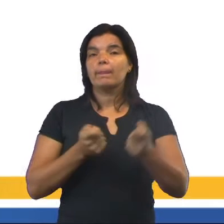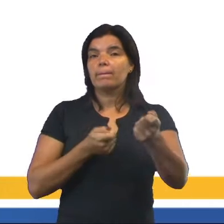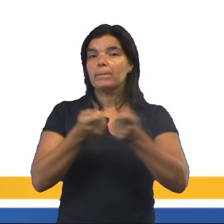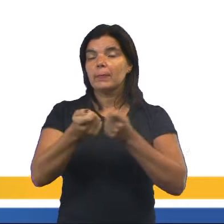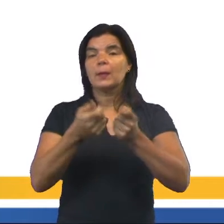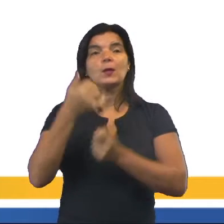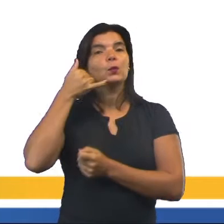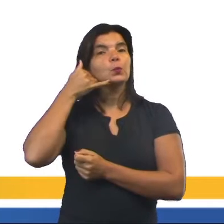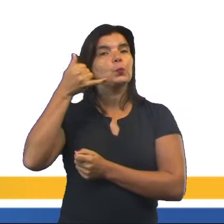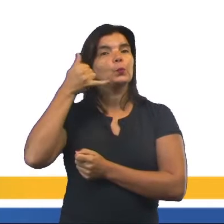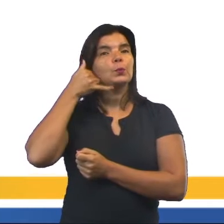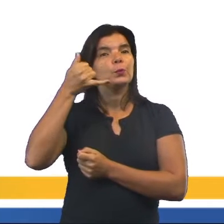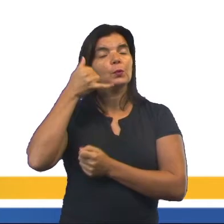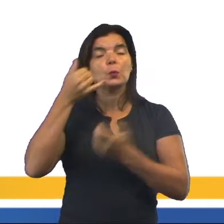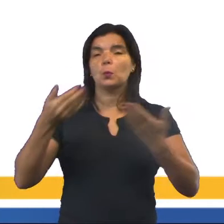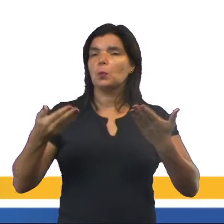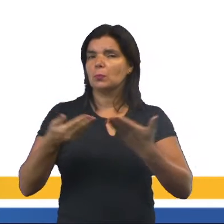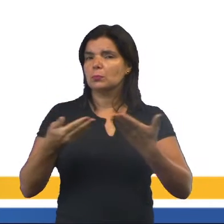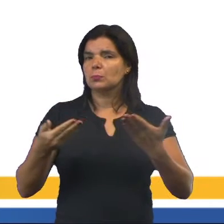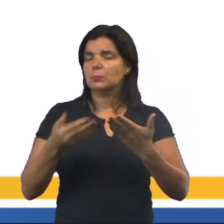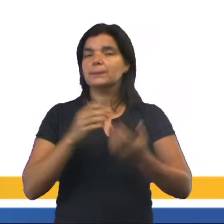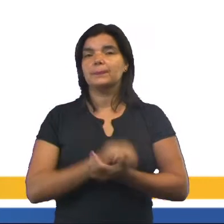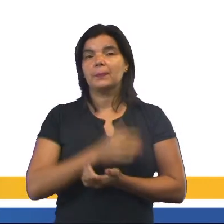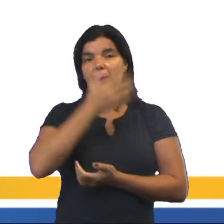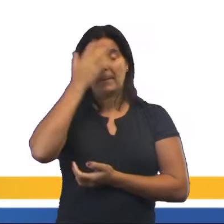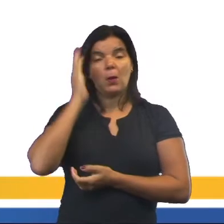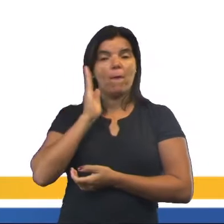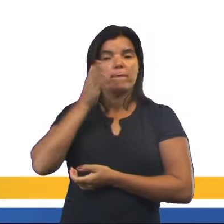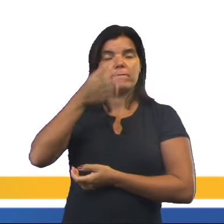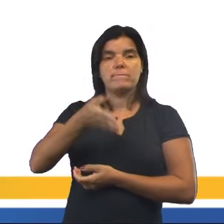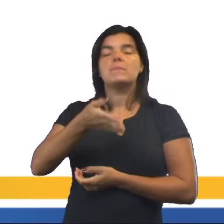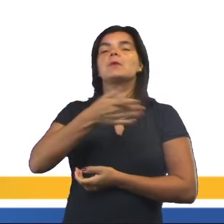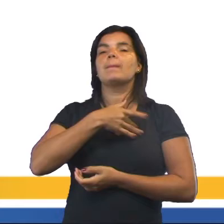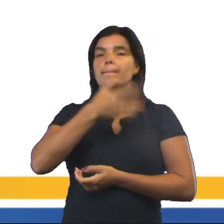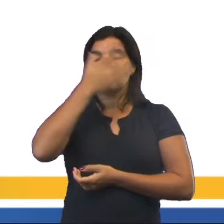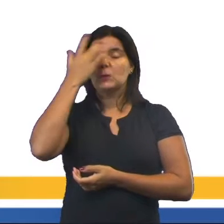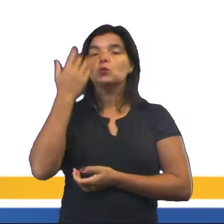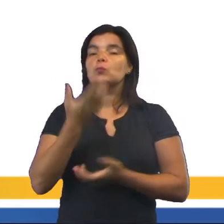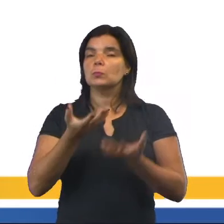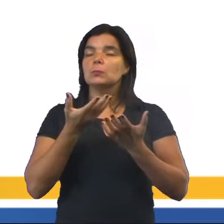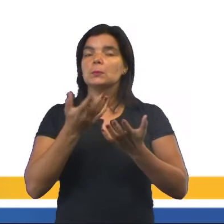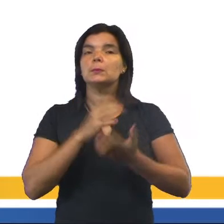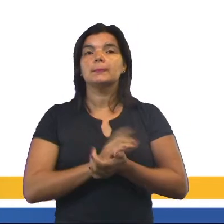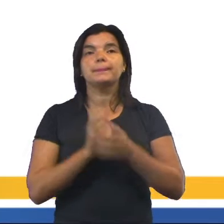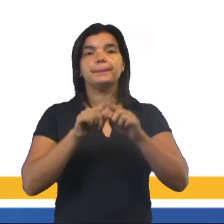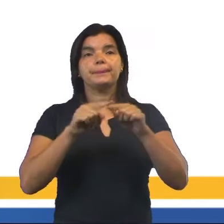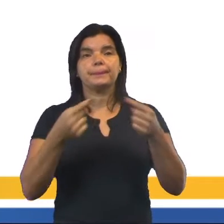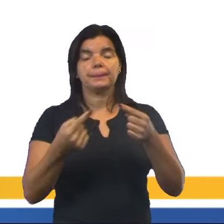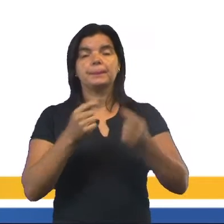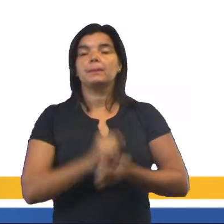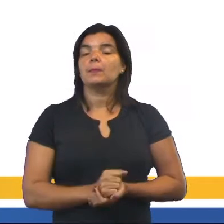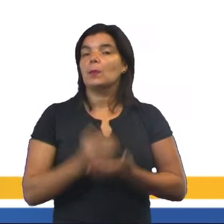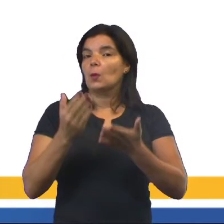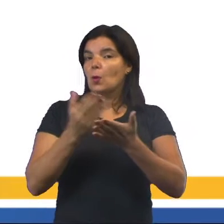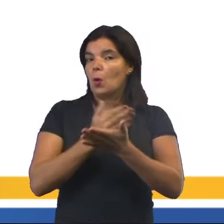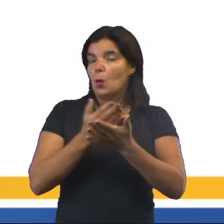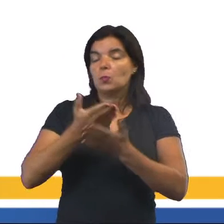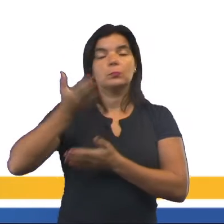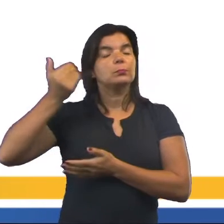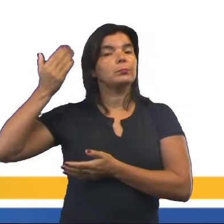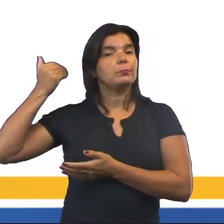troca da linha do telefone. Hoje a gente disca e vai direto para quem a gente quer falar. Mas há algumas